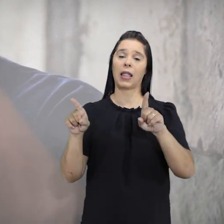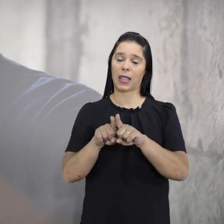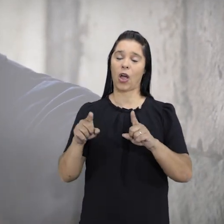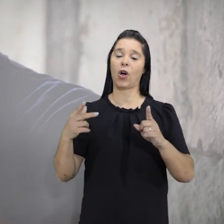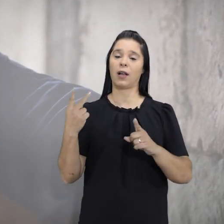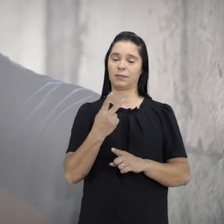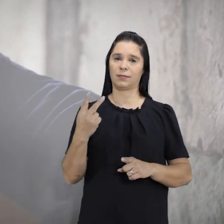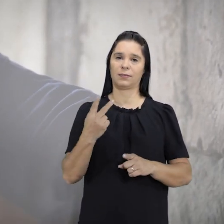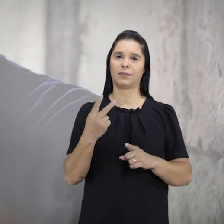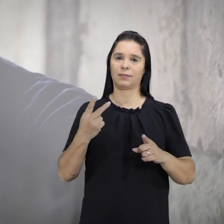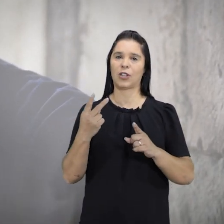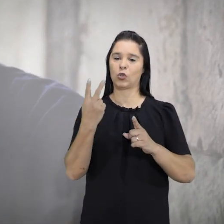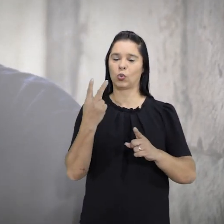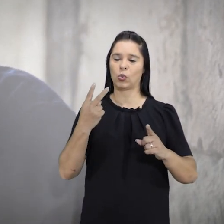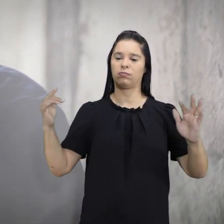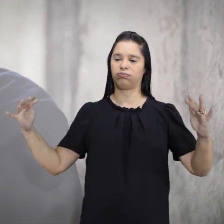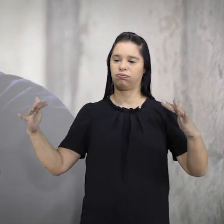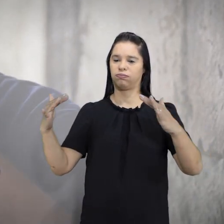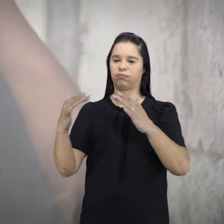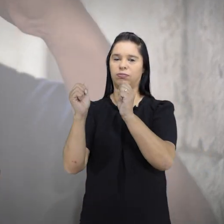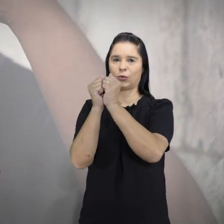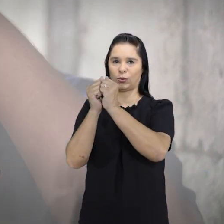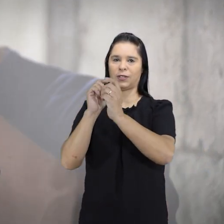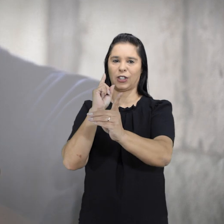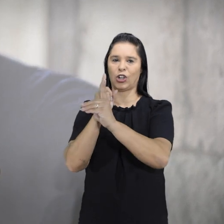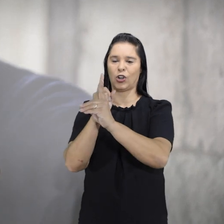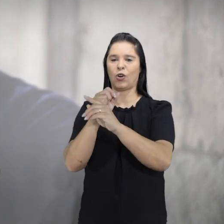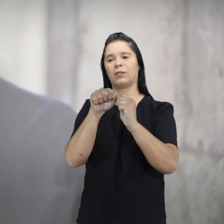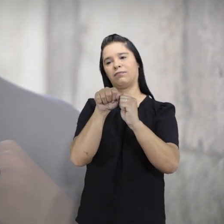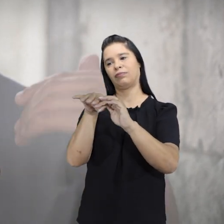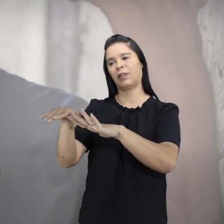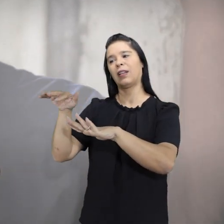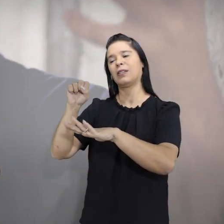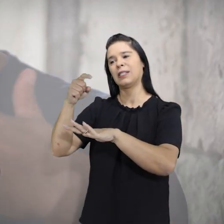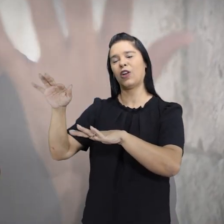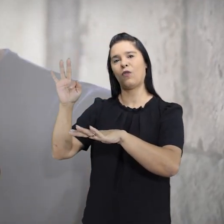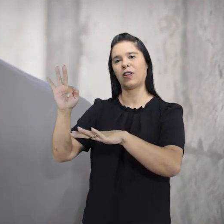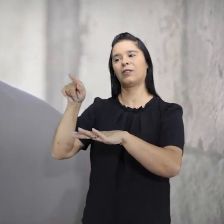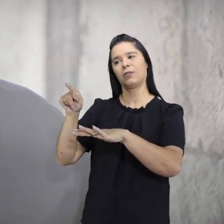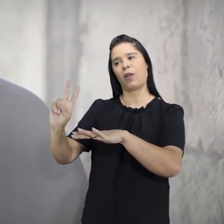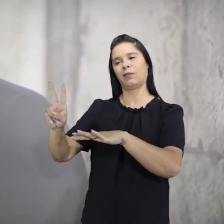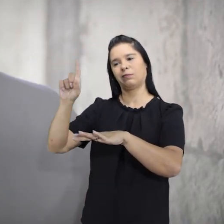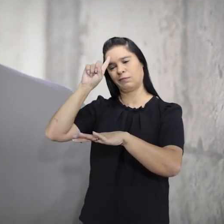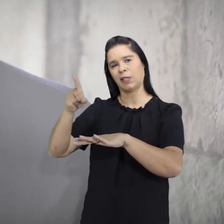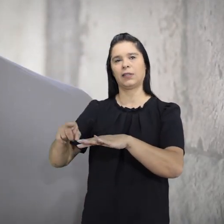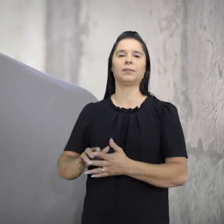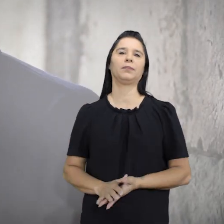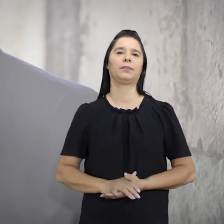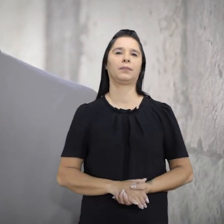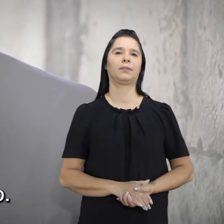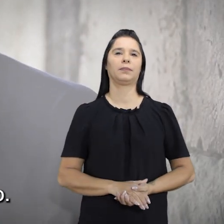que a Irmandade com a procissão encontra com a Ordem de São Francisco e o jogo acaba mudando,